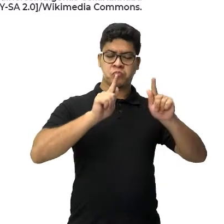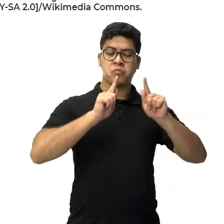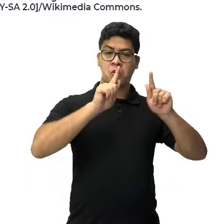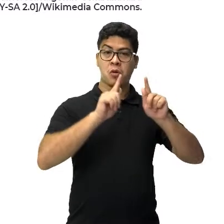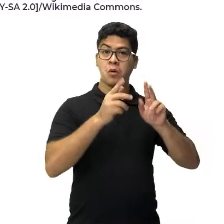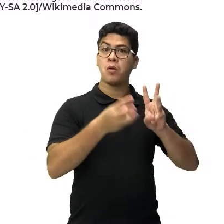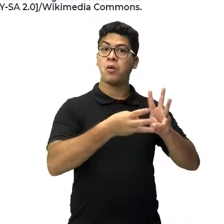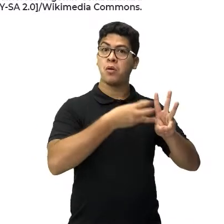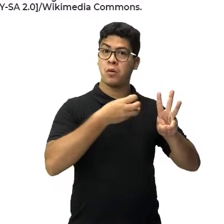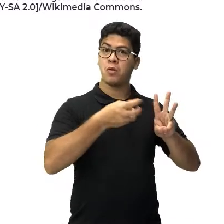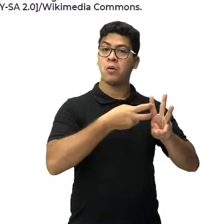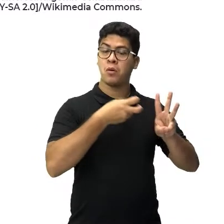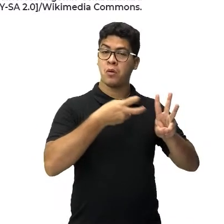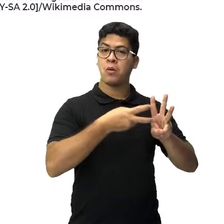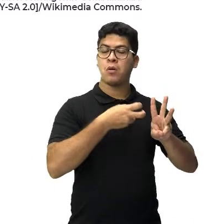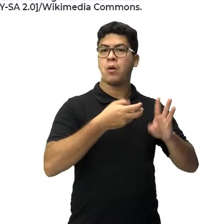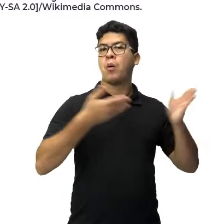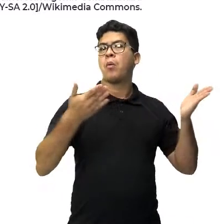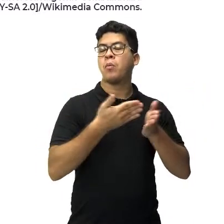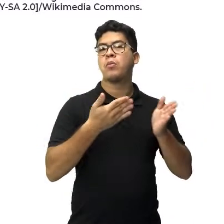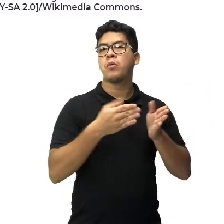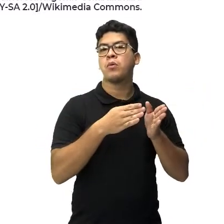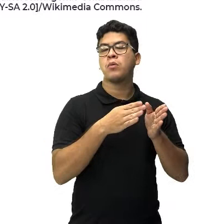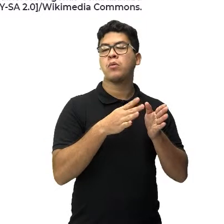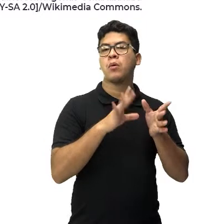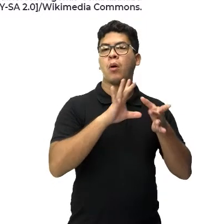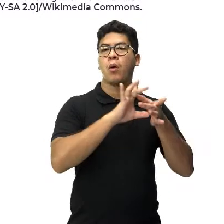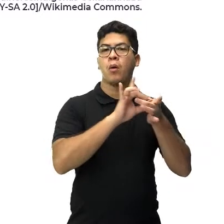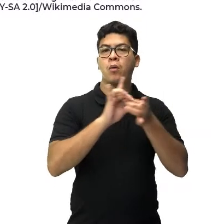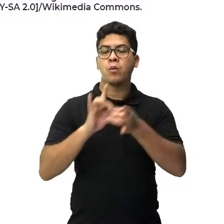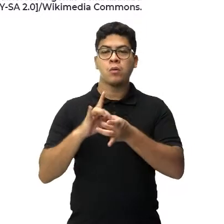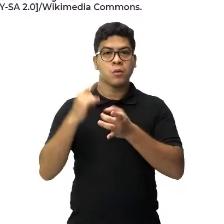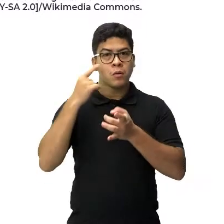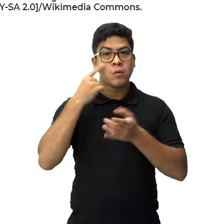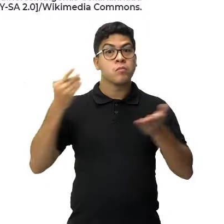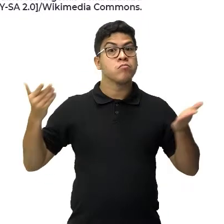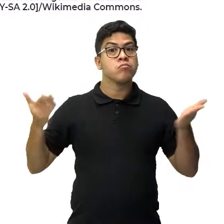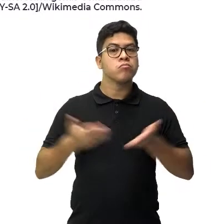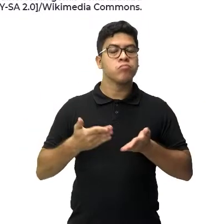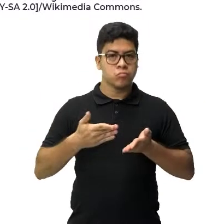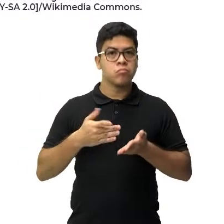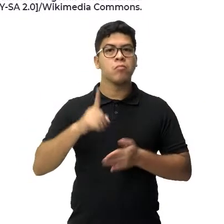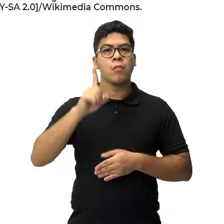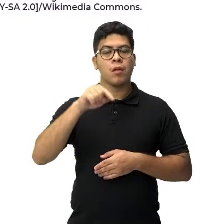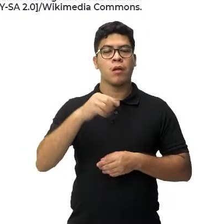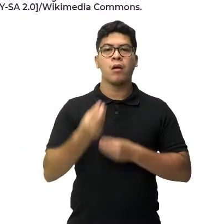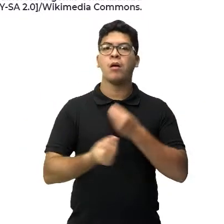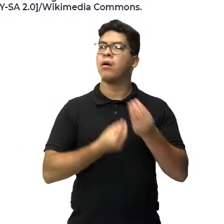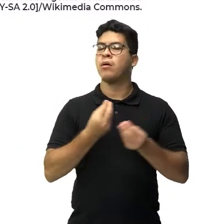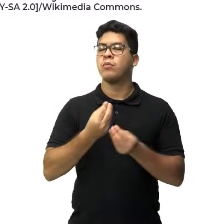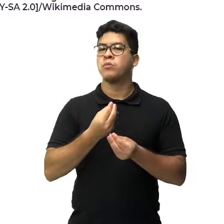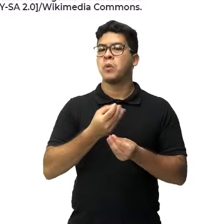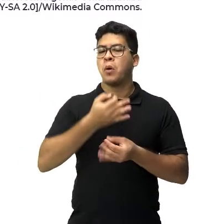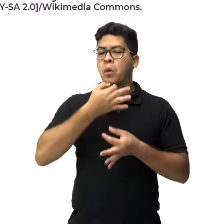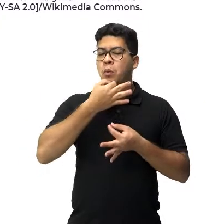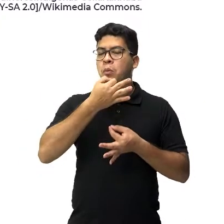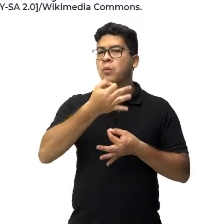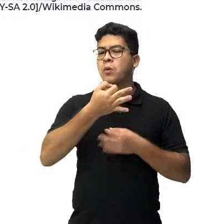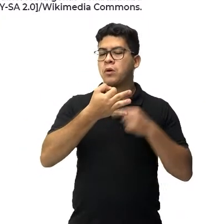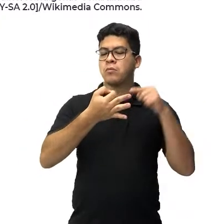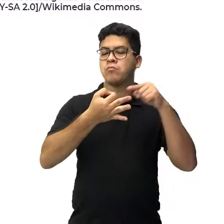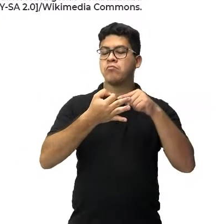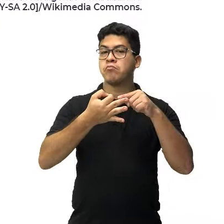né, no contexto atual, e que se expressa enquanto discurso apropriado por um